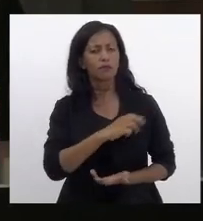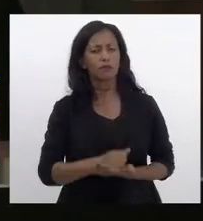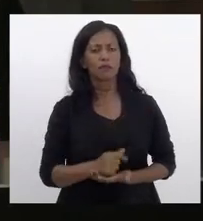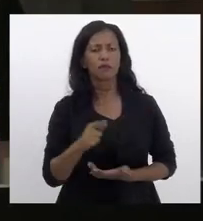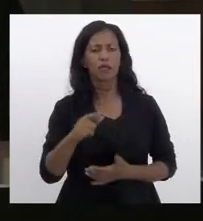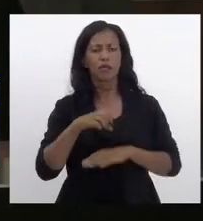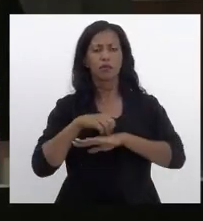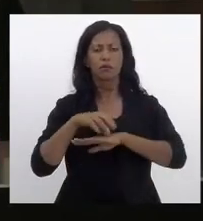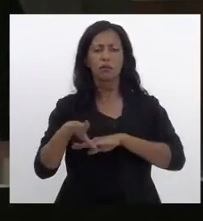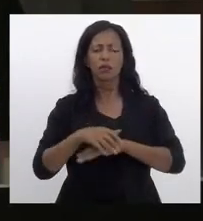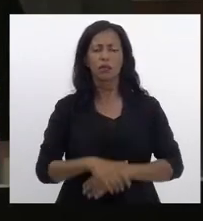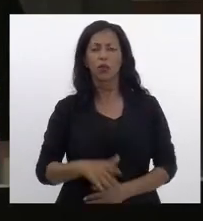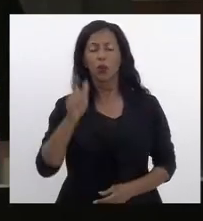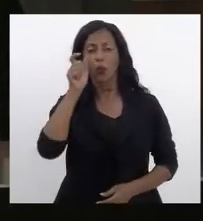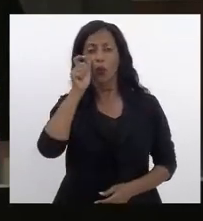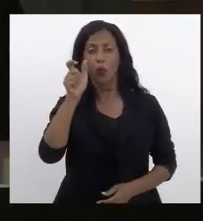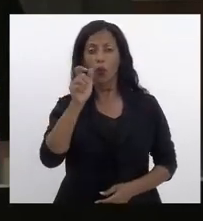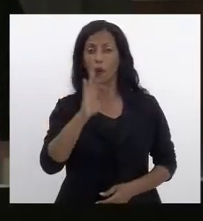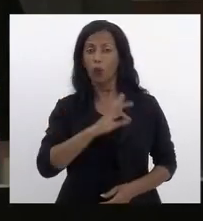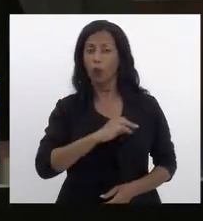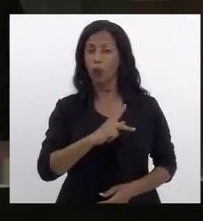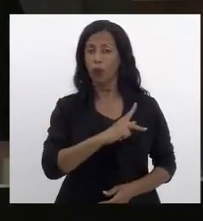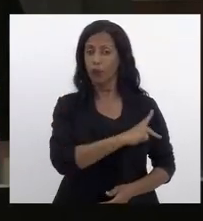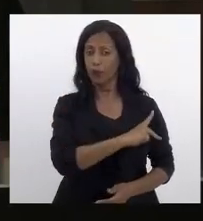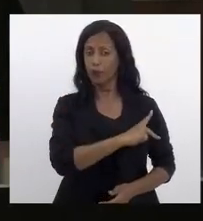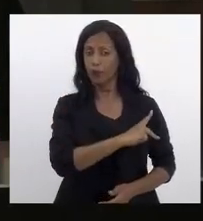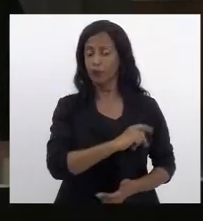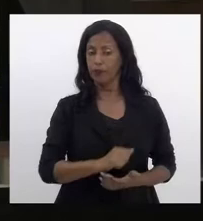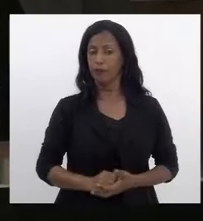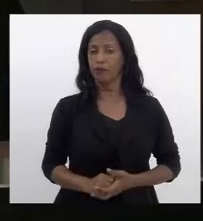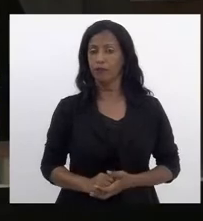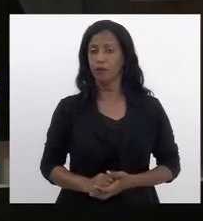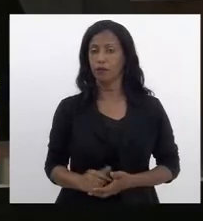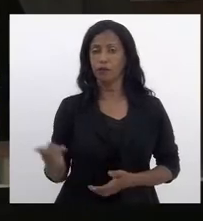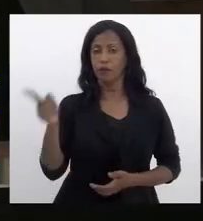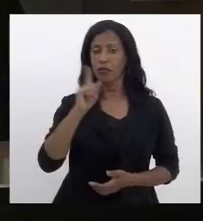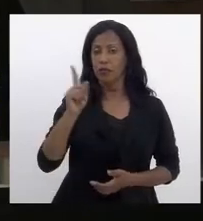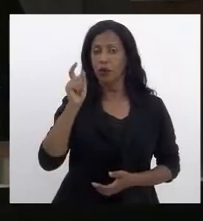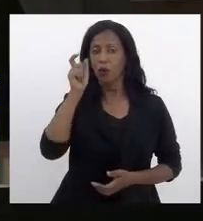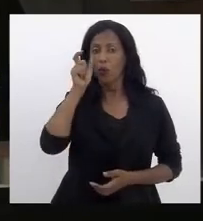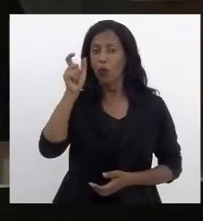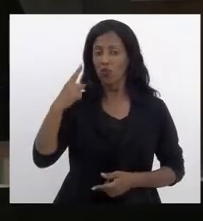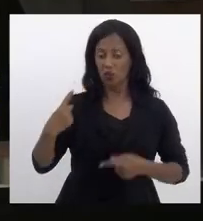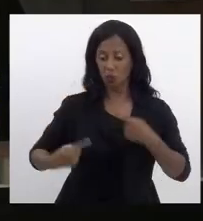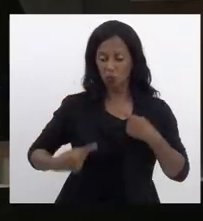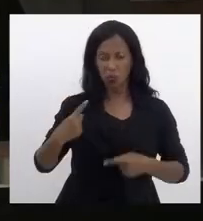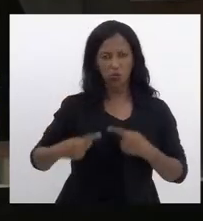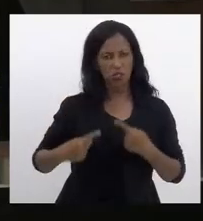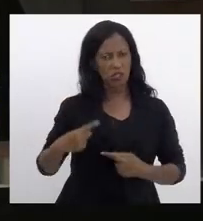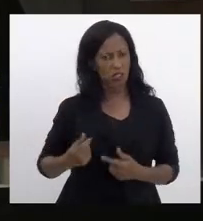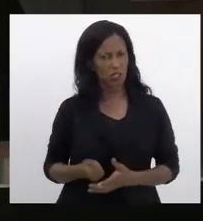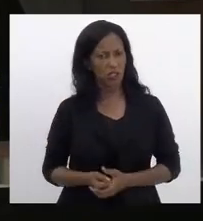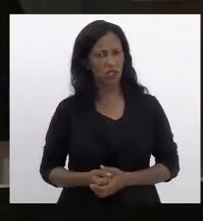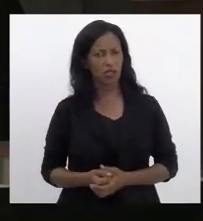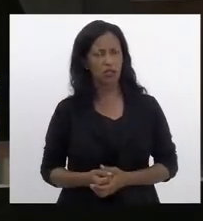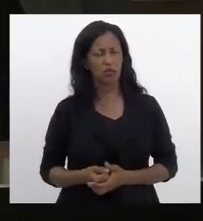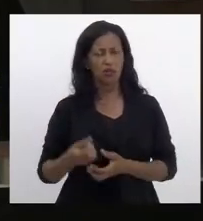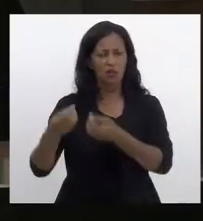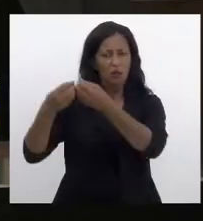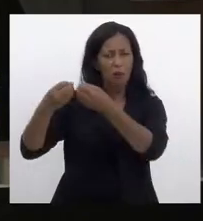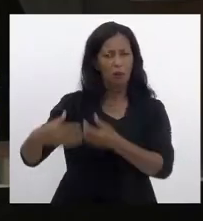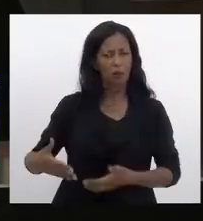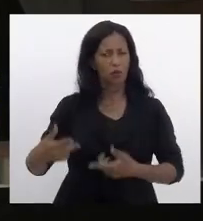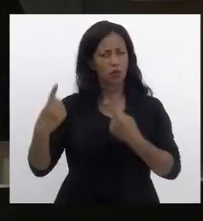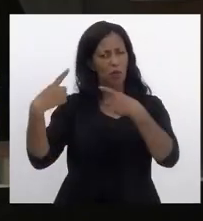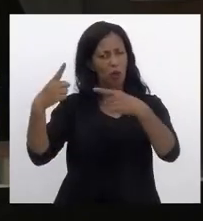nessa mensagem, com o interesse da Polícia Militar. E não com interesses políticos que vão prejudicá-los.